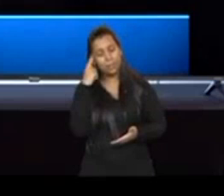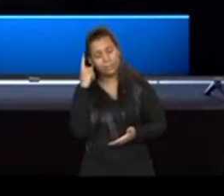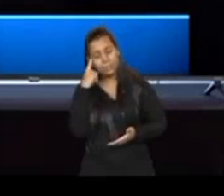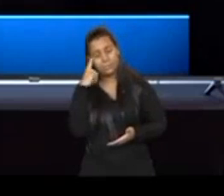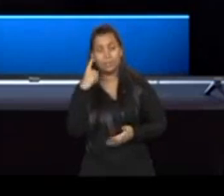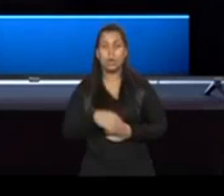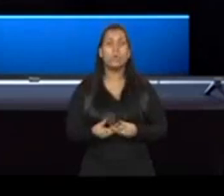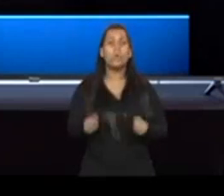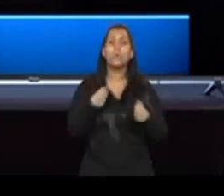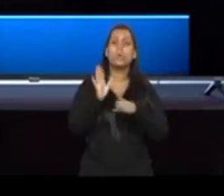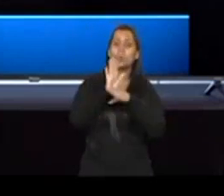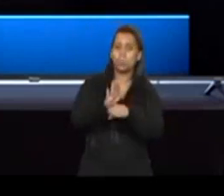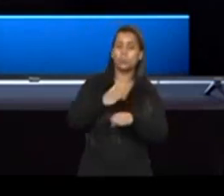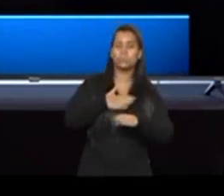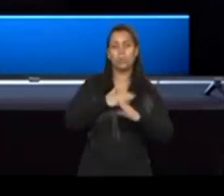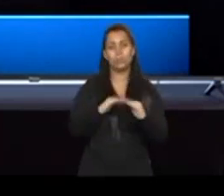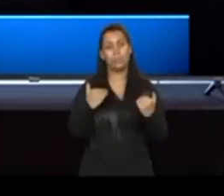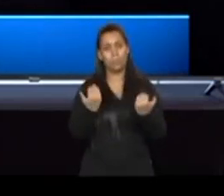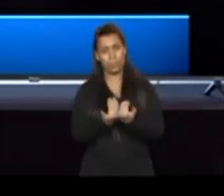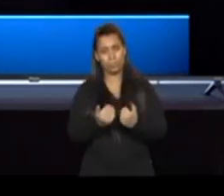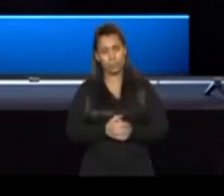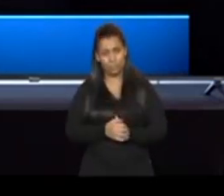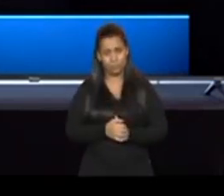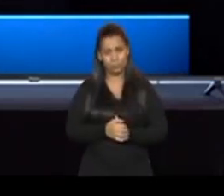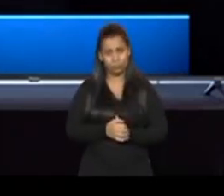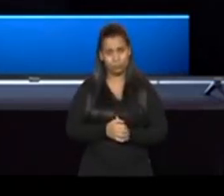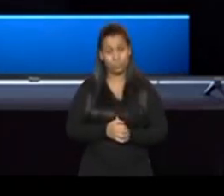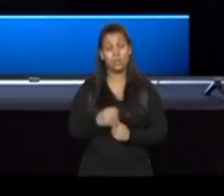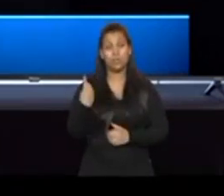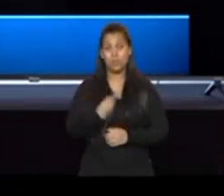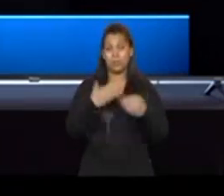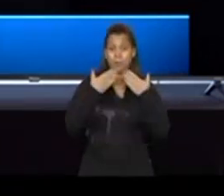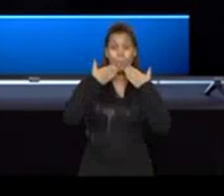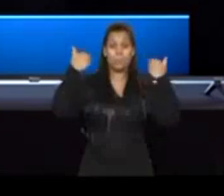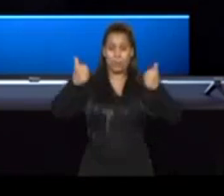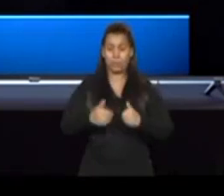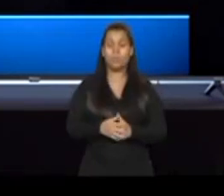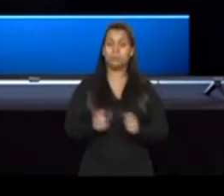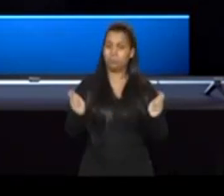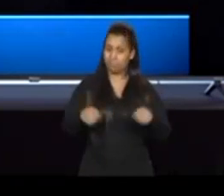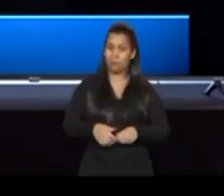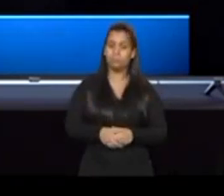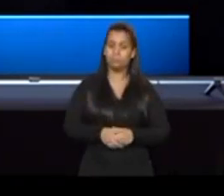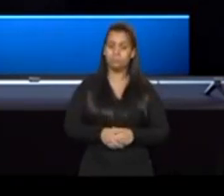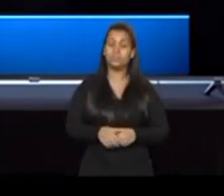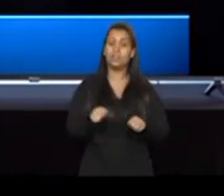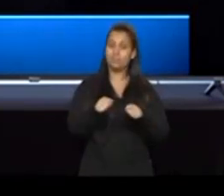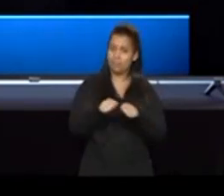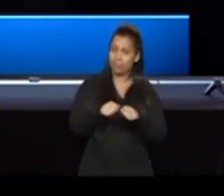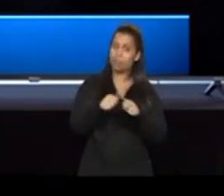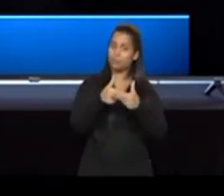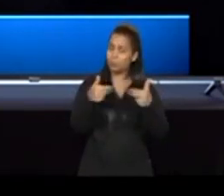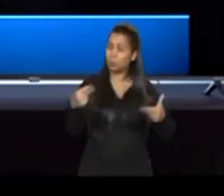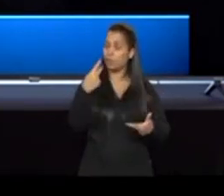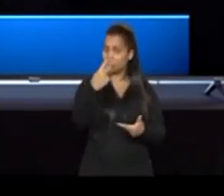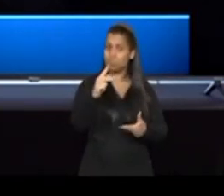outro, pensar como eu posso ajudar a minha comunidade, e vamos sair melhores desse período, tá bom? Façam as atividades